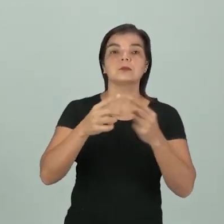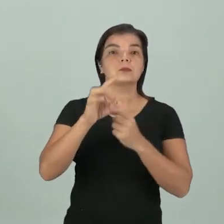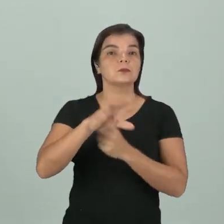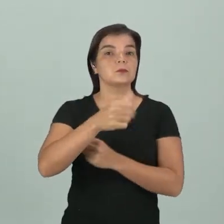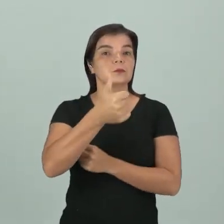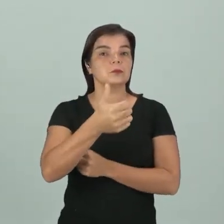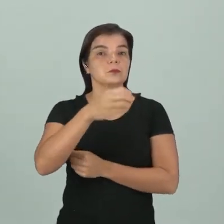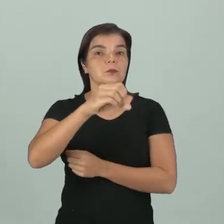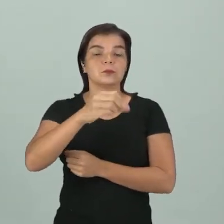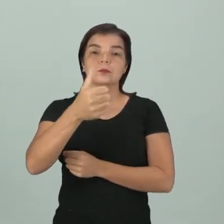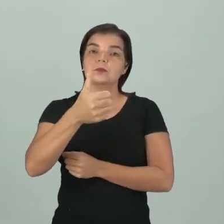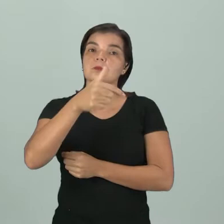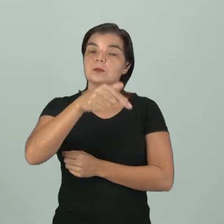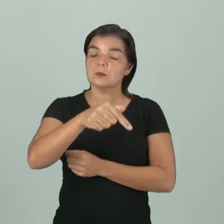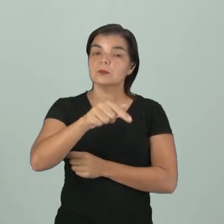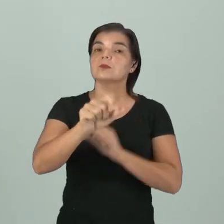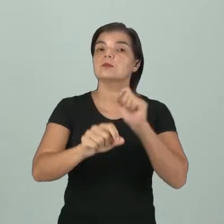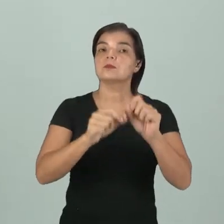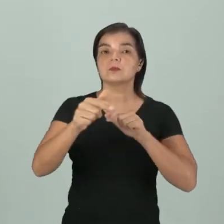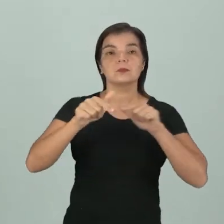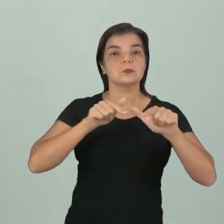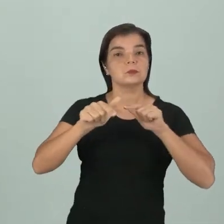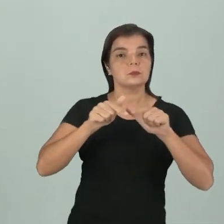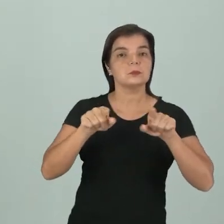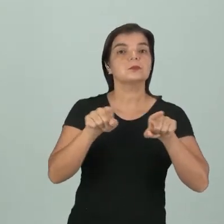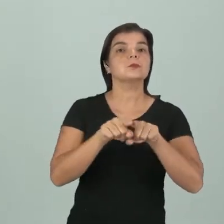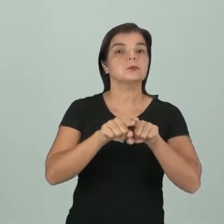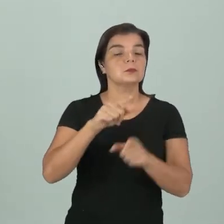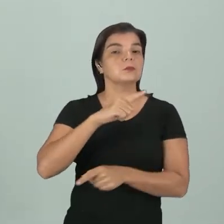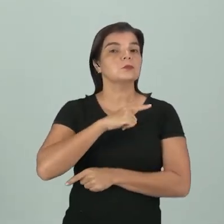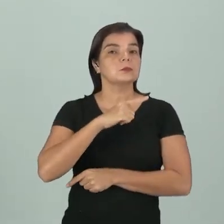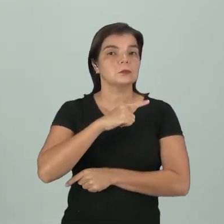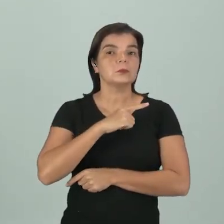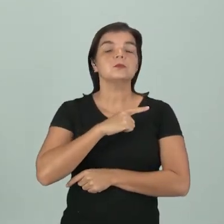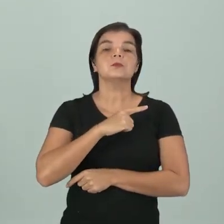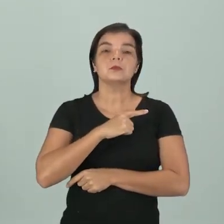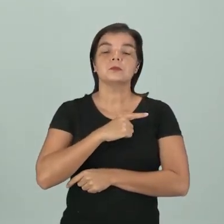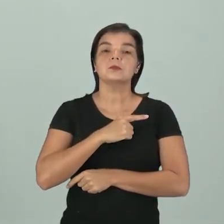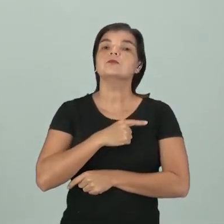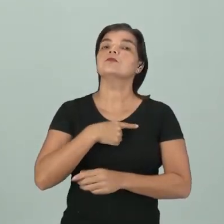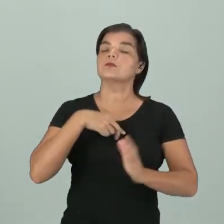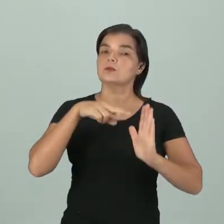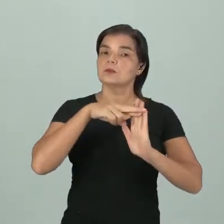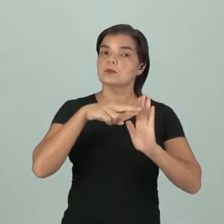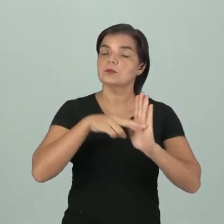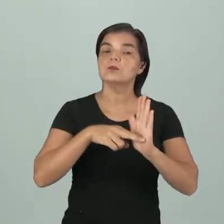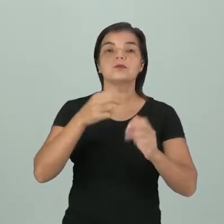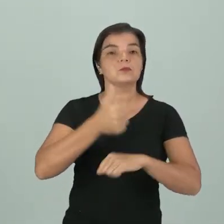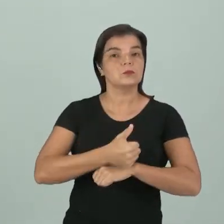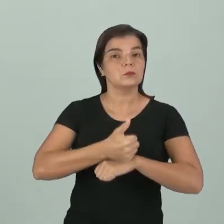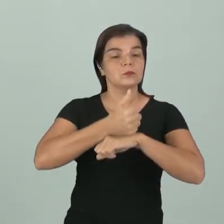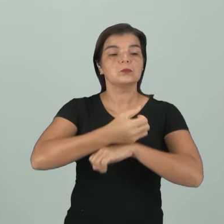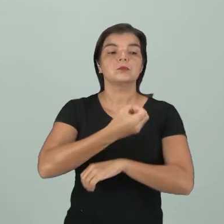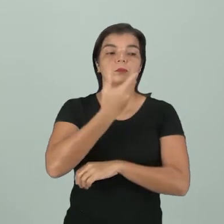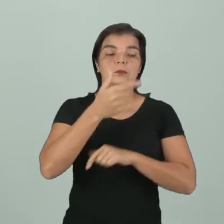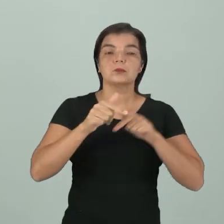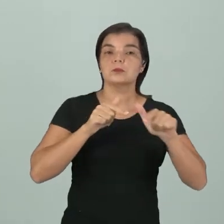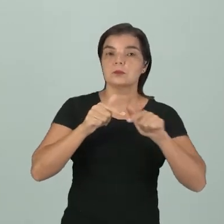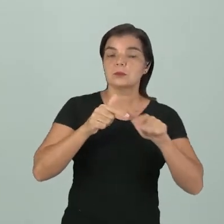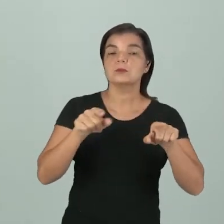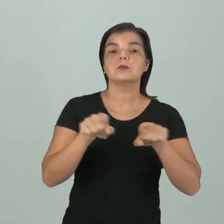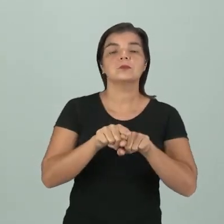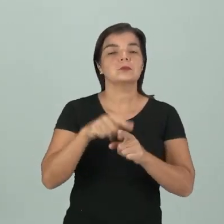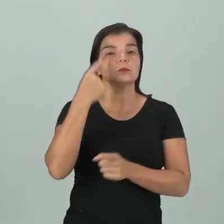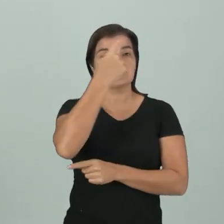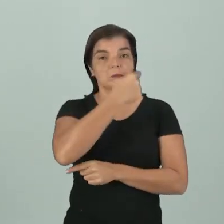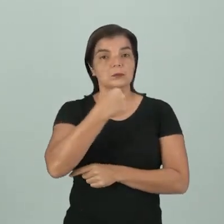em 1917 que os trabalhadores passaram a ter uma regência com uma qualidade boa de trabalho, a ter